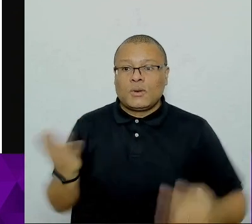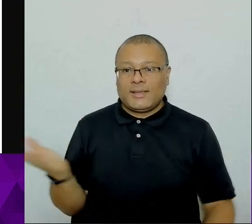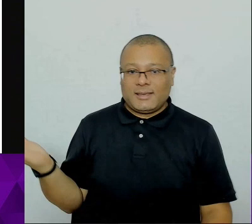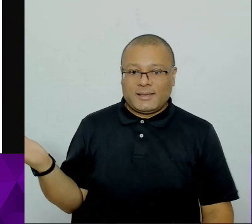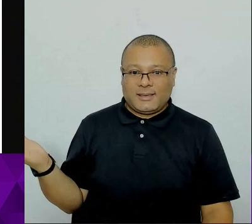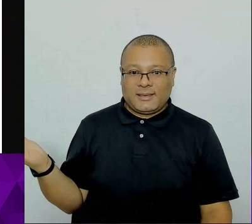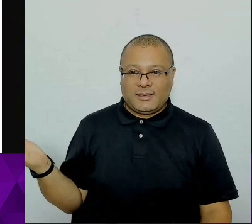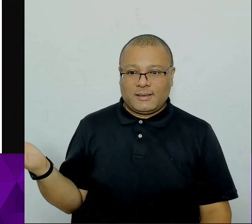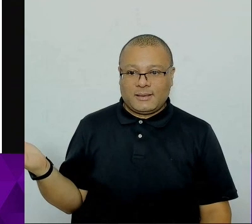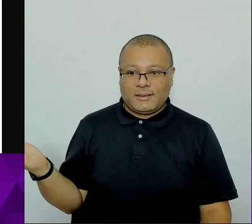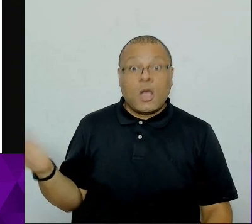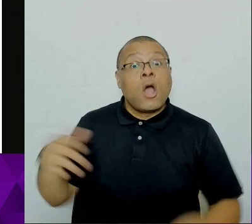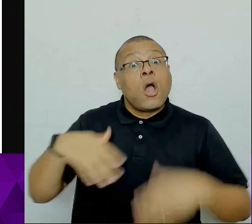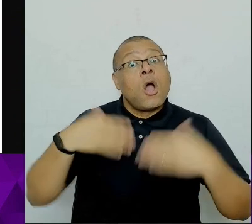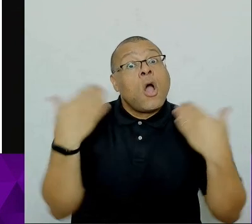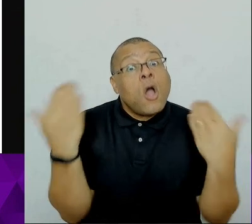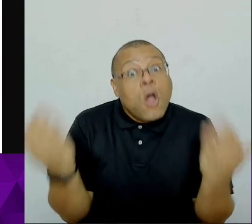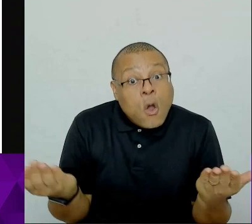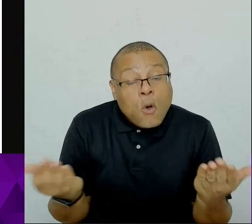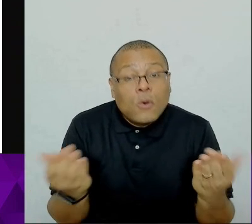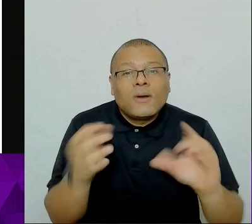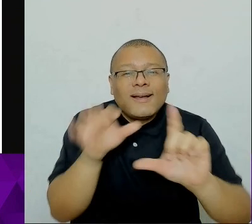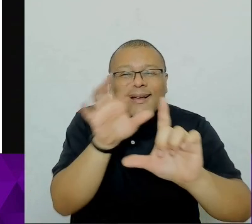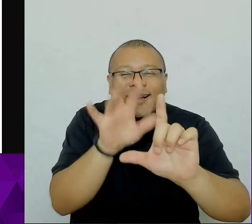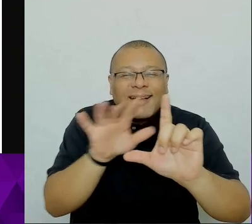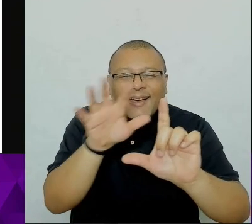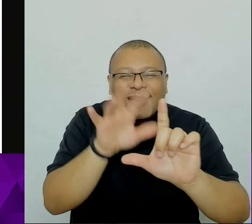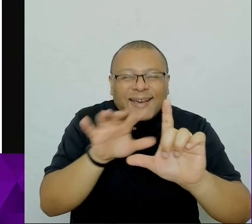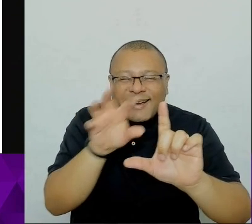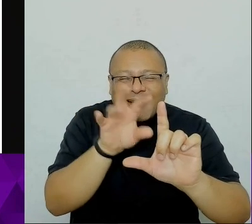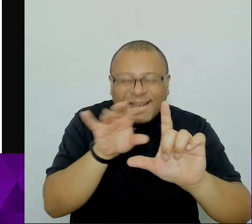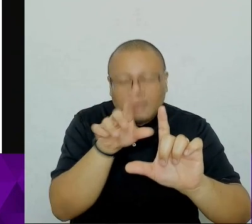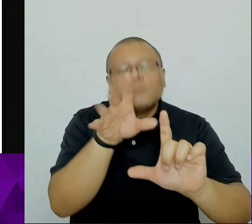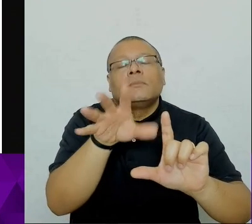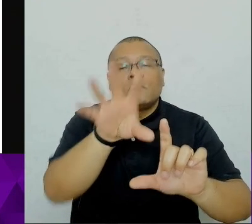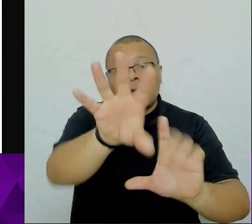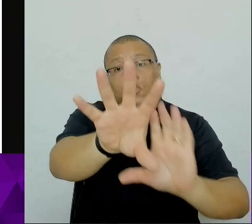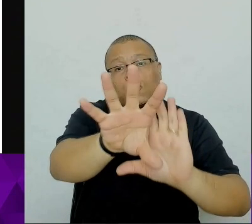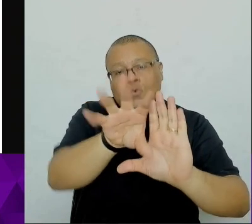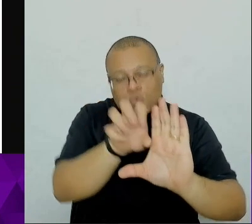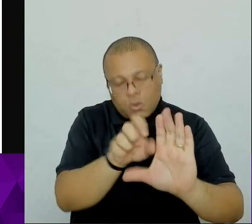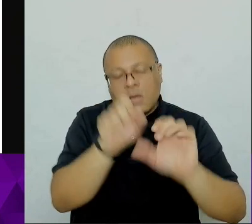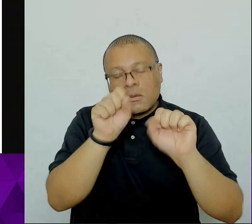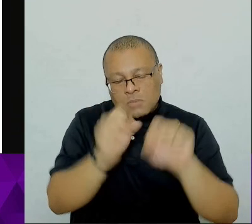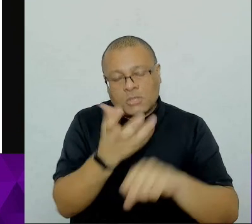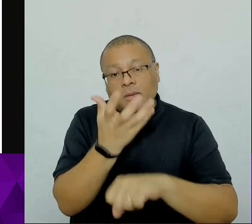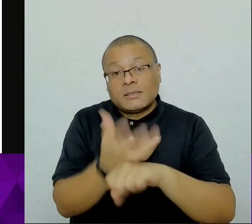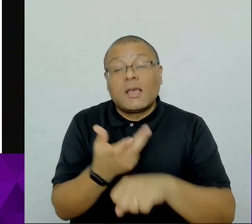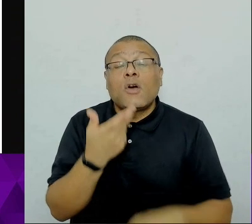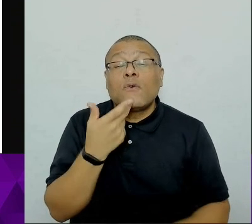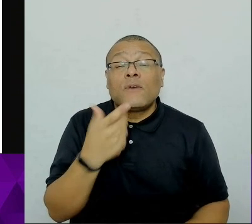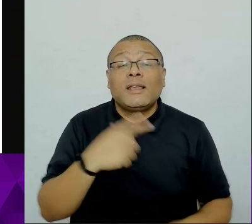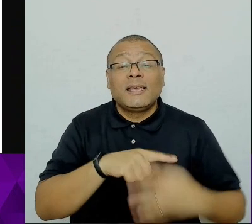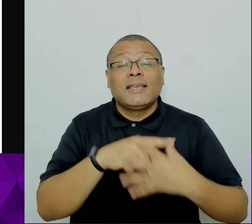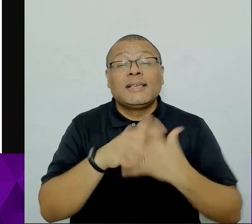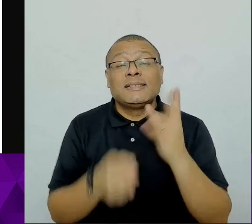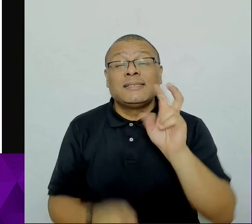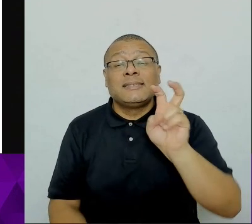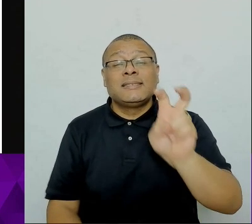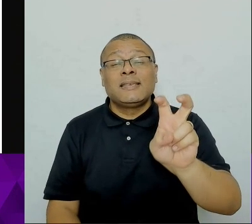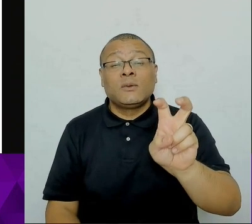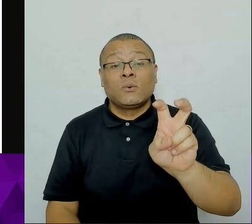Code para quem quiser, pode escanear e tá lá disponível para vocês, tá bom? Inclusive eu falei que tinham 5, né? Então, quem